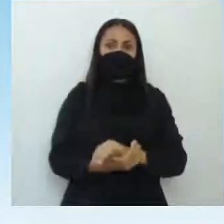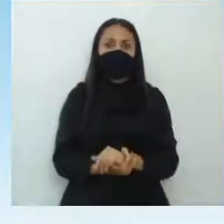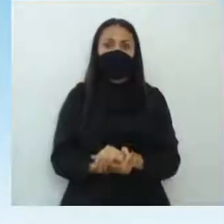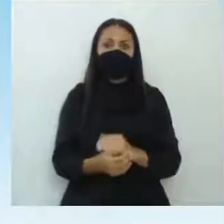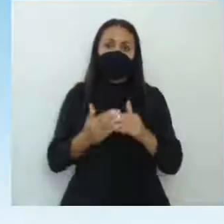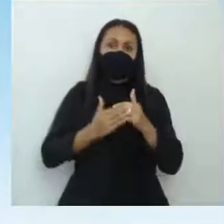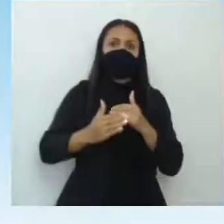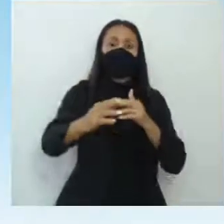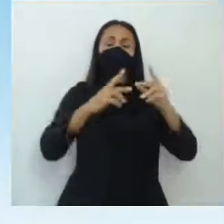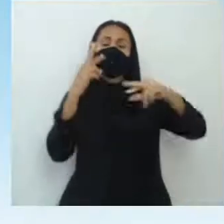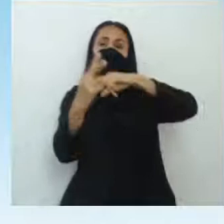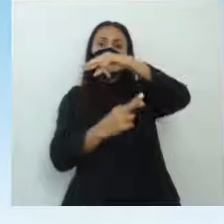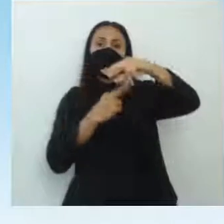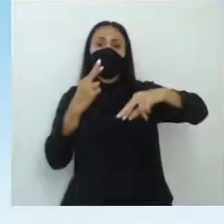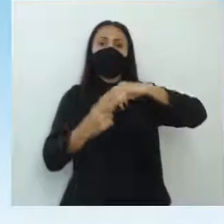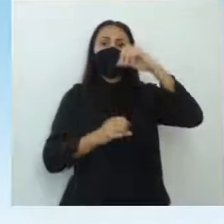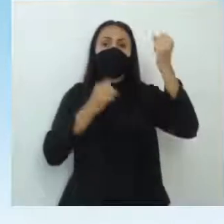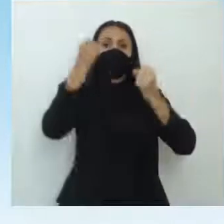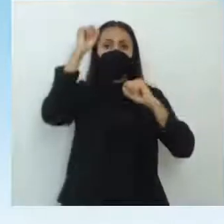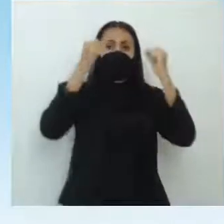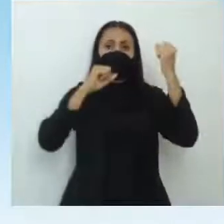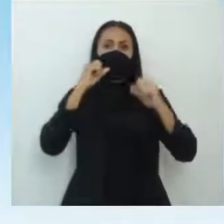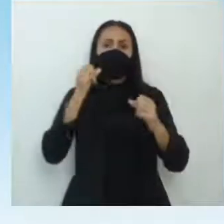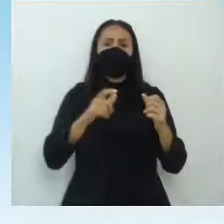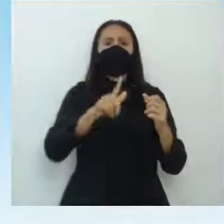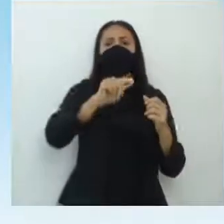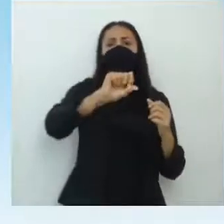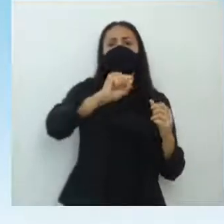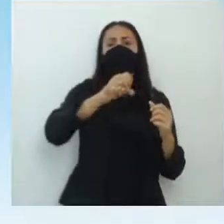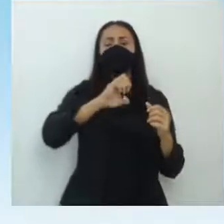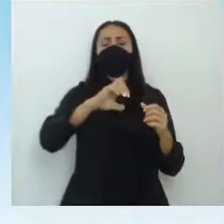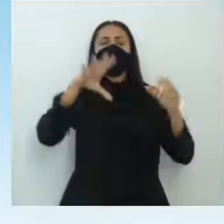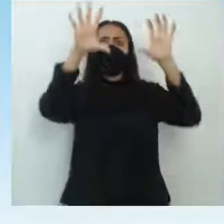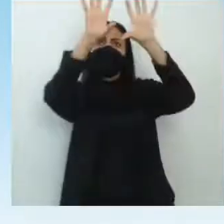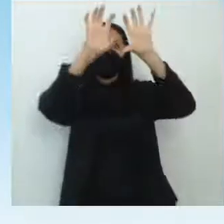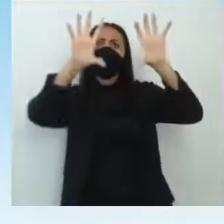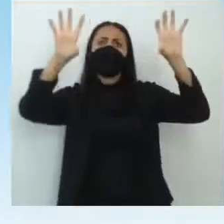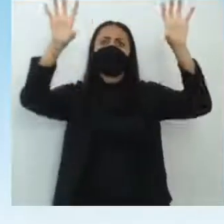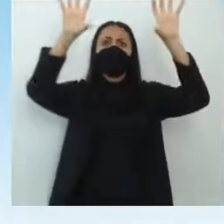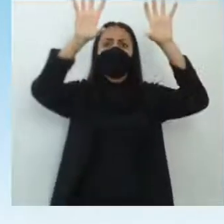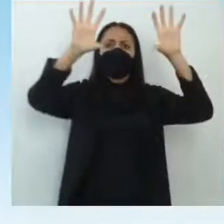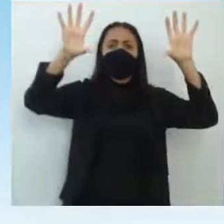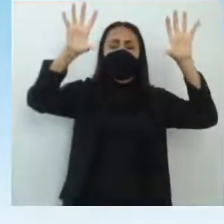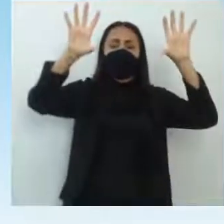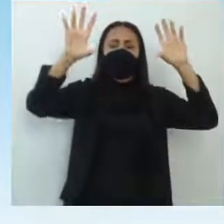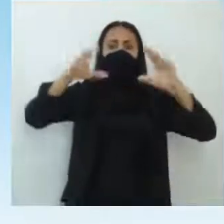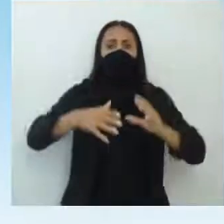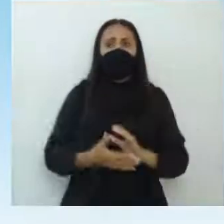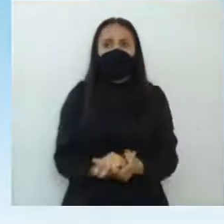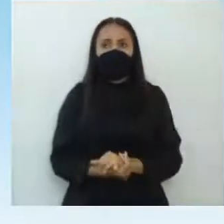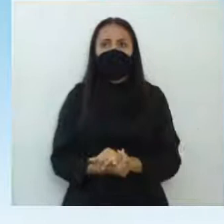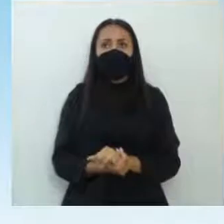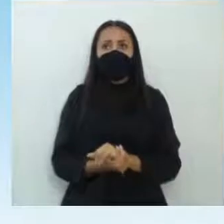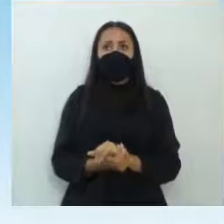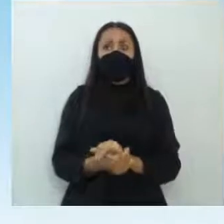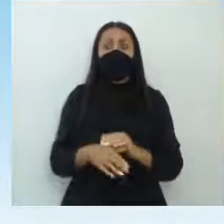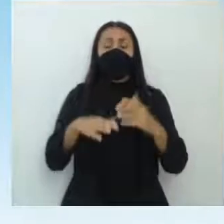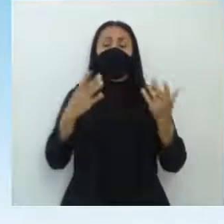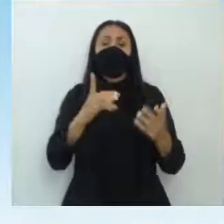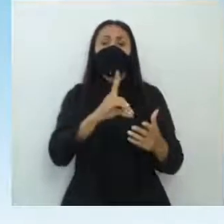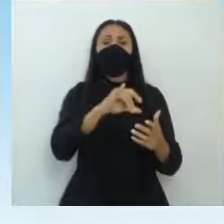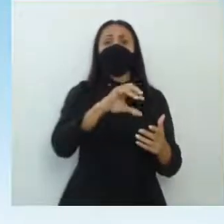Revolução Industrial, toneladas de gases de efeito estufa, especialmente aí o